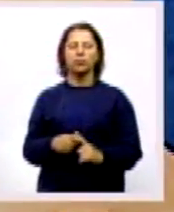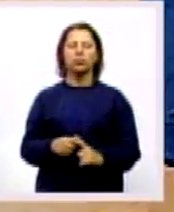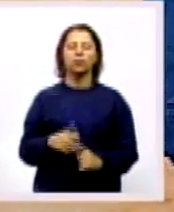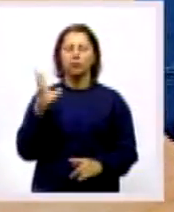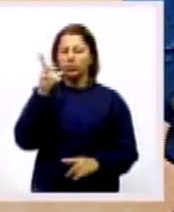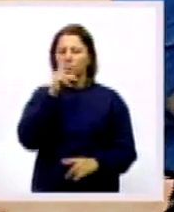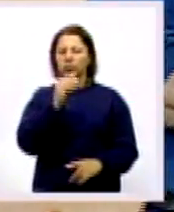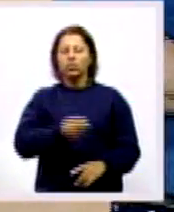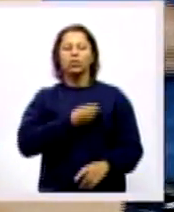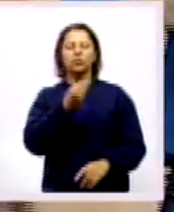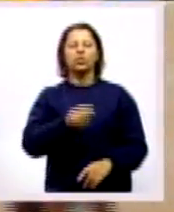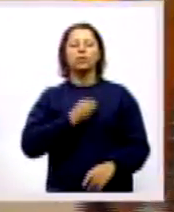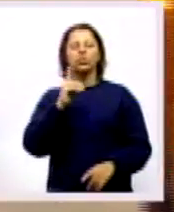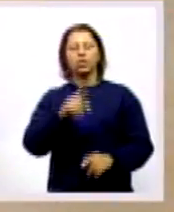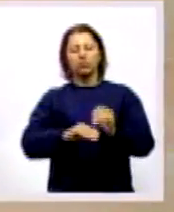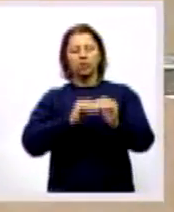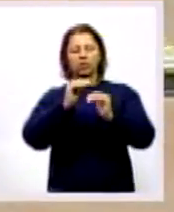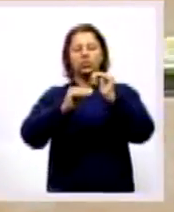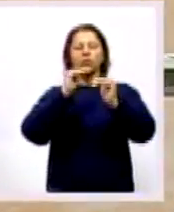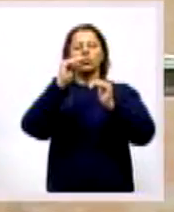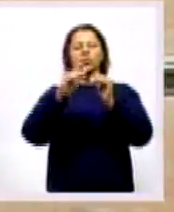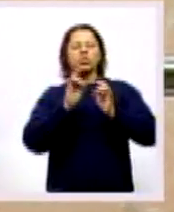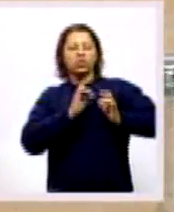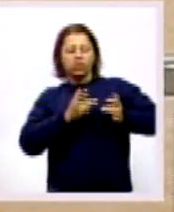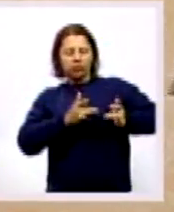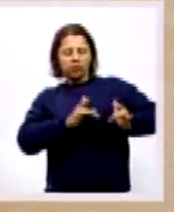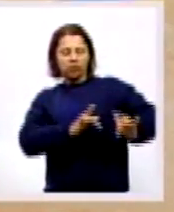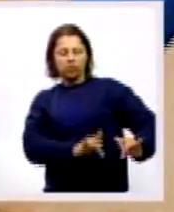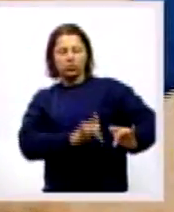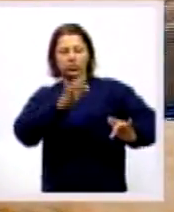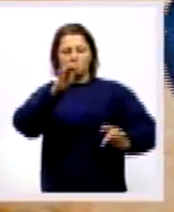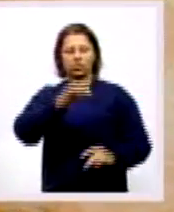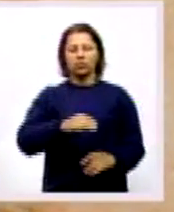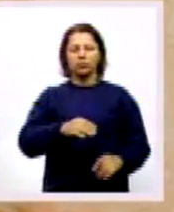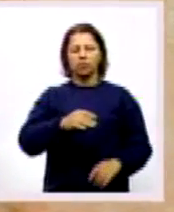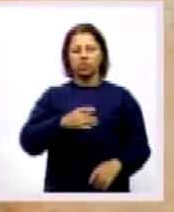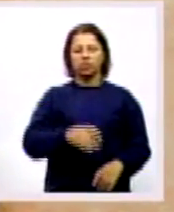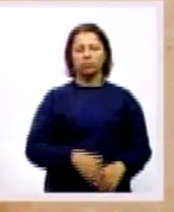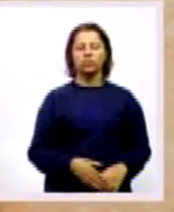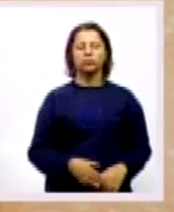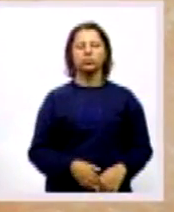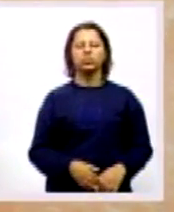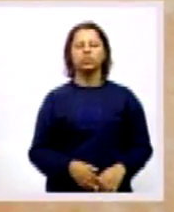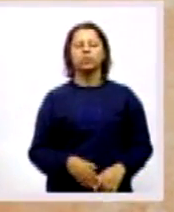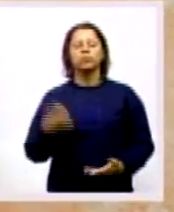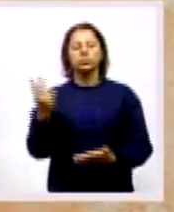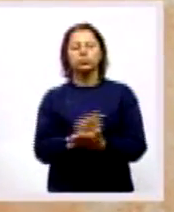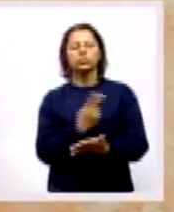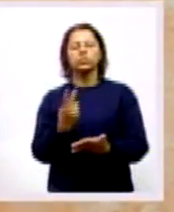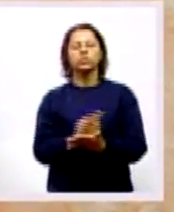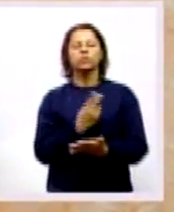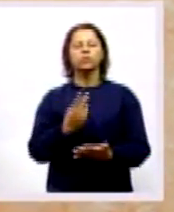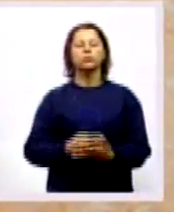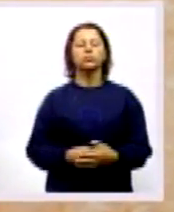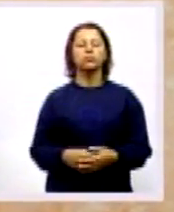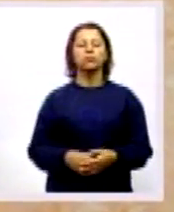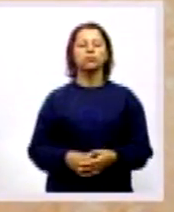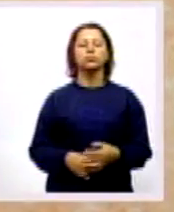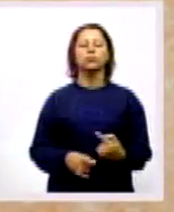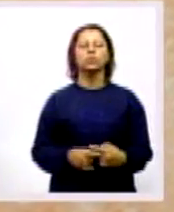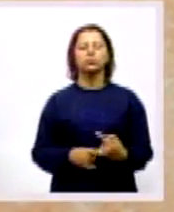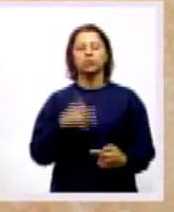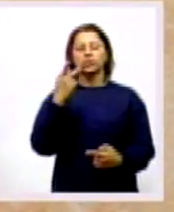É o processo constante de sair da inconsciência. Está aqui o texto. Em